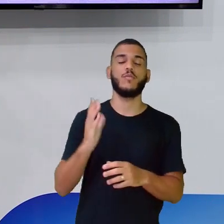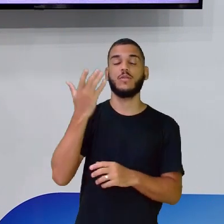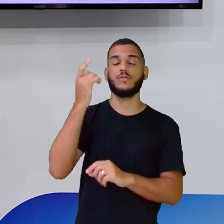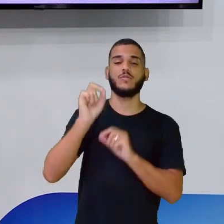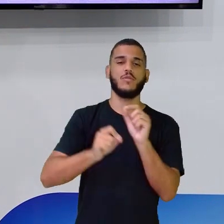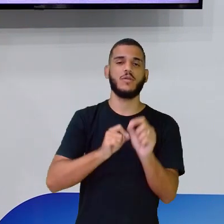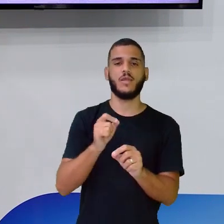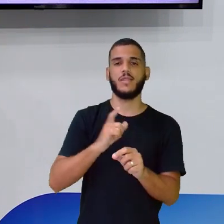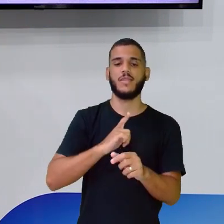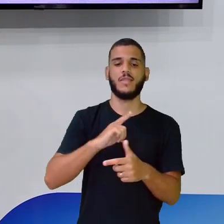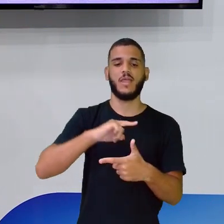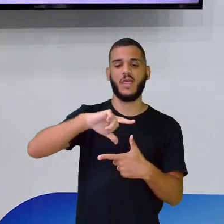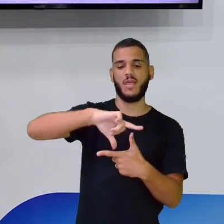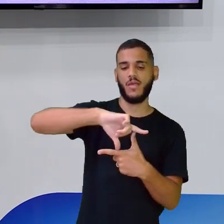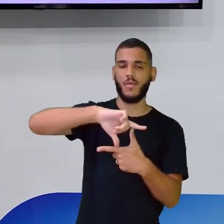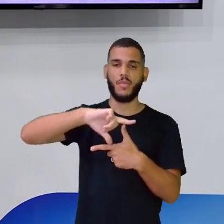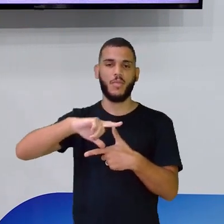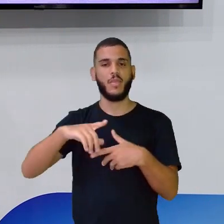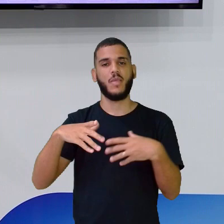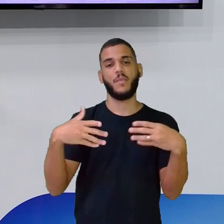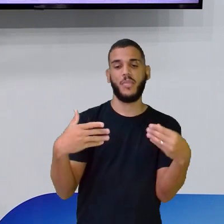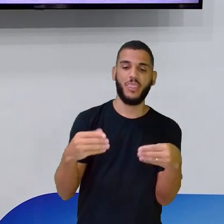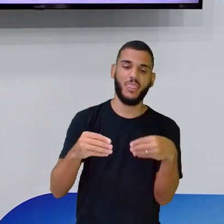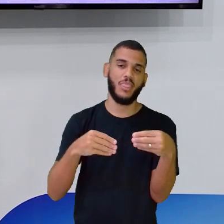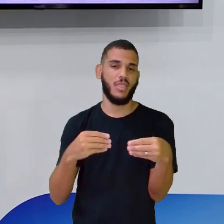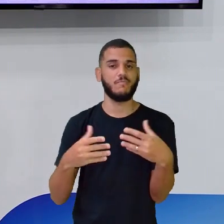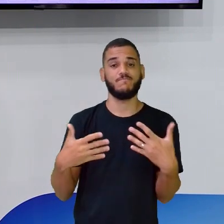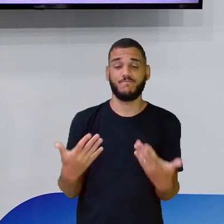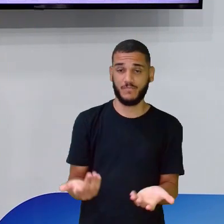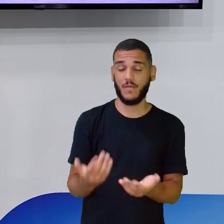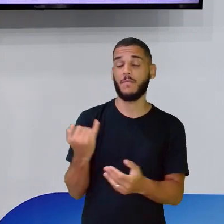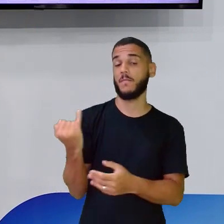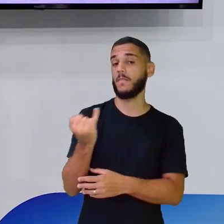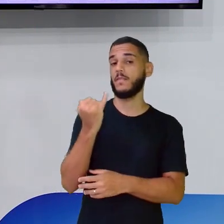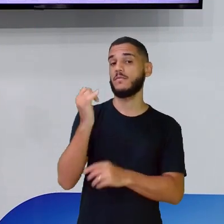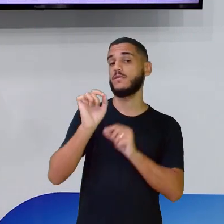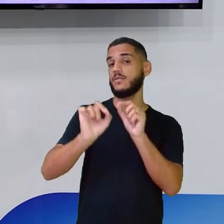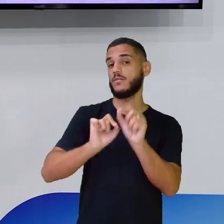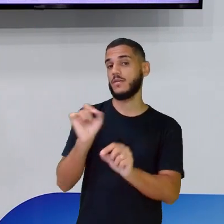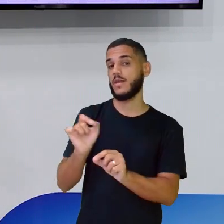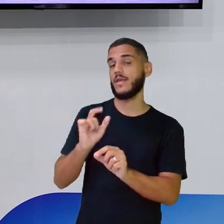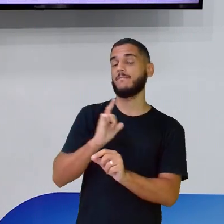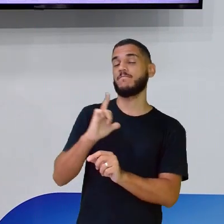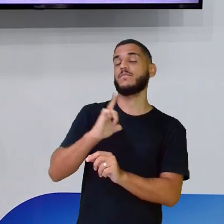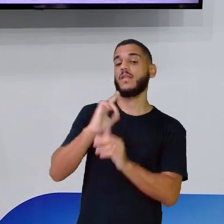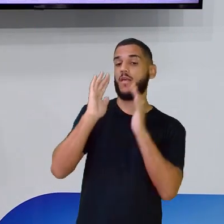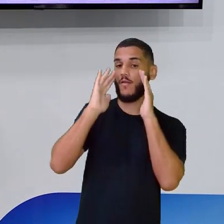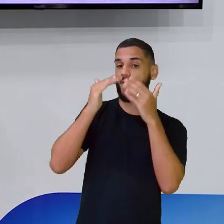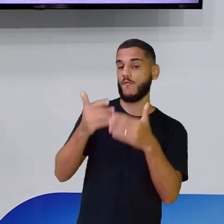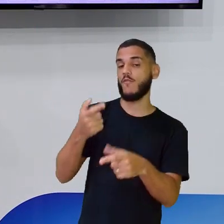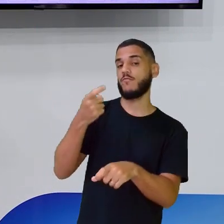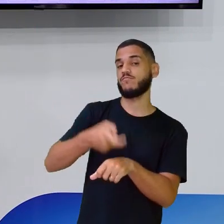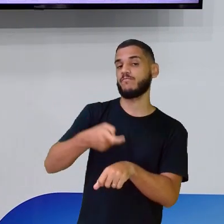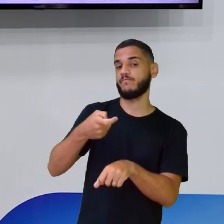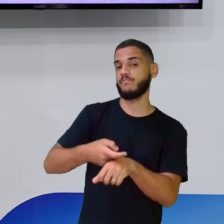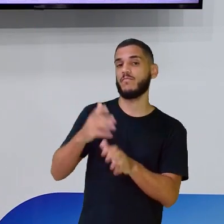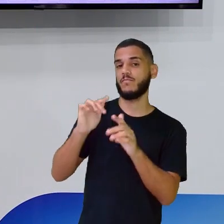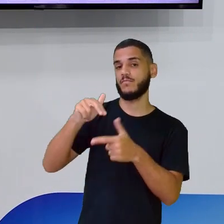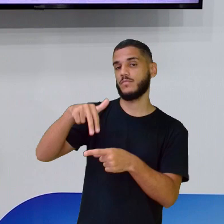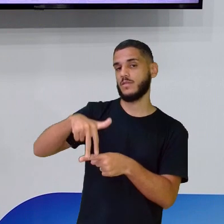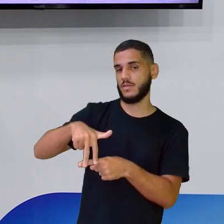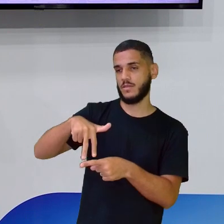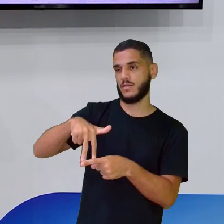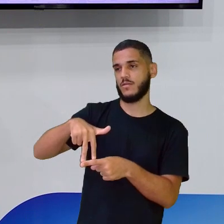ela vai ficar pendendo, ela vai ficar balançando. Por isso que é importante destacar a rigidez dos